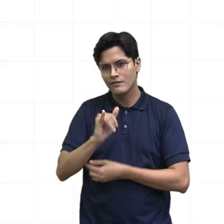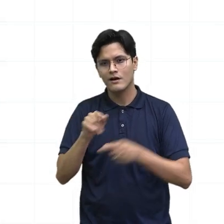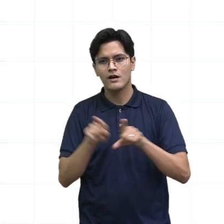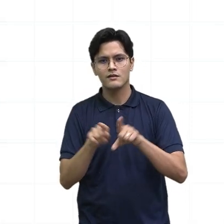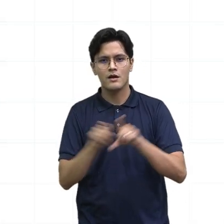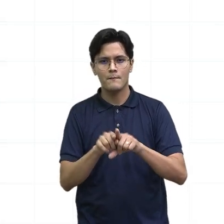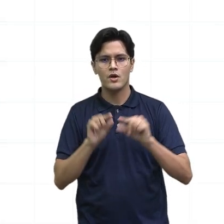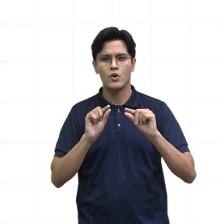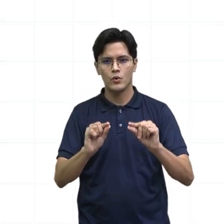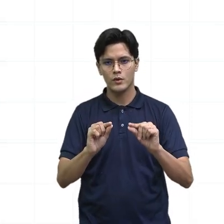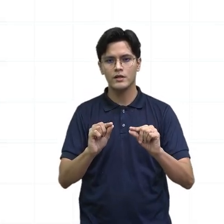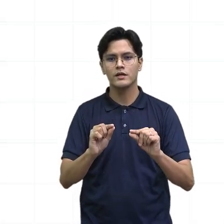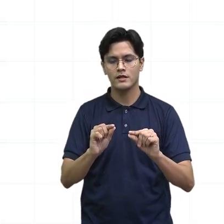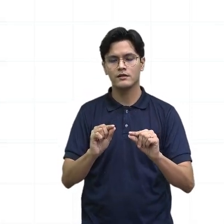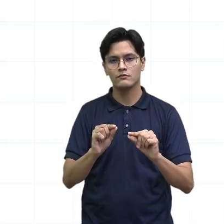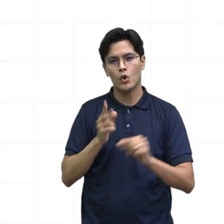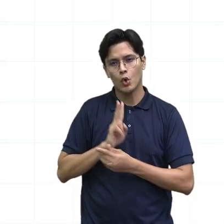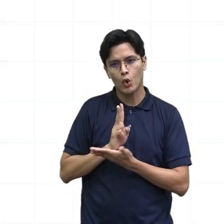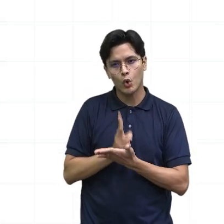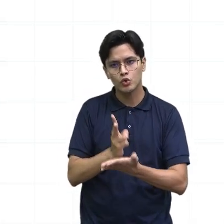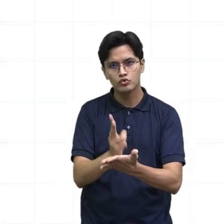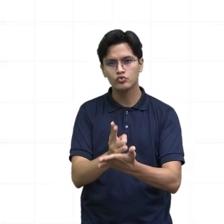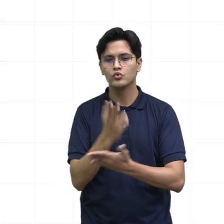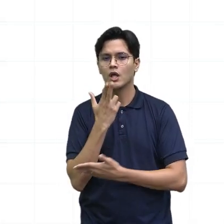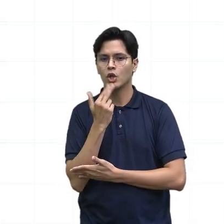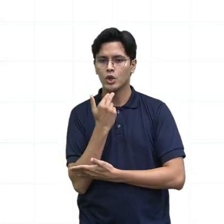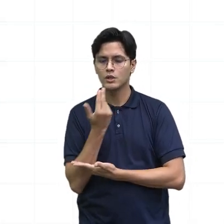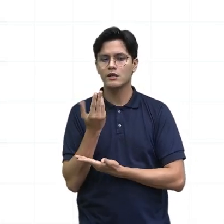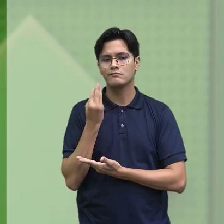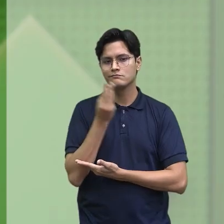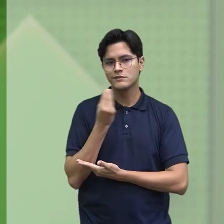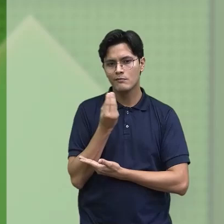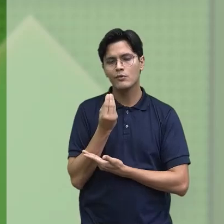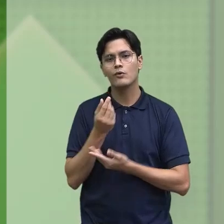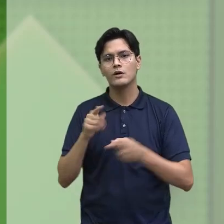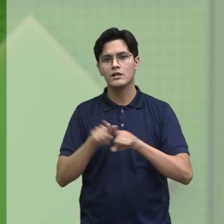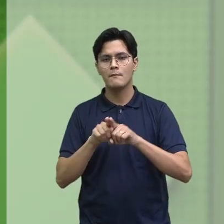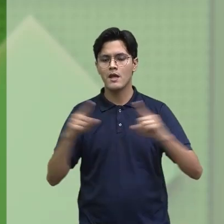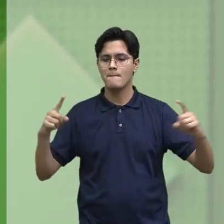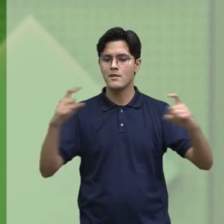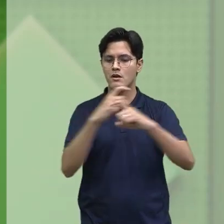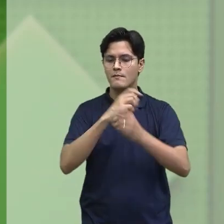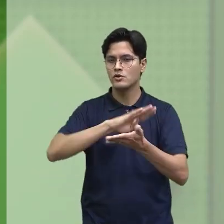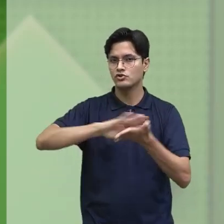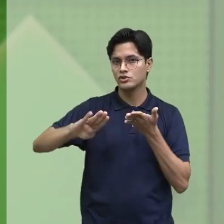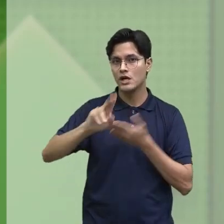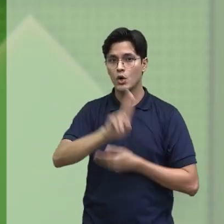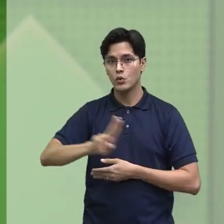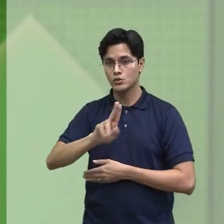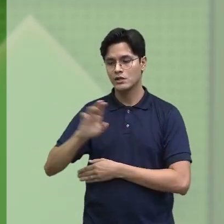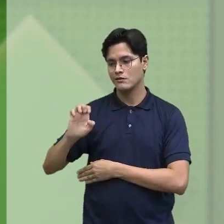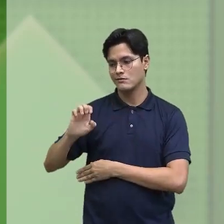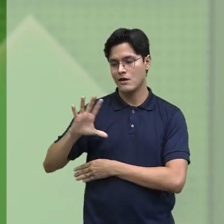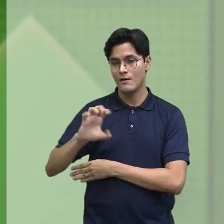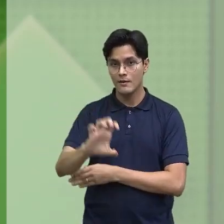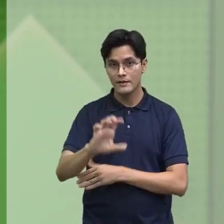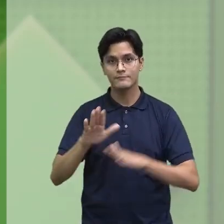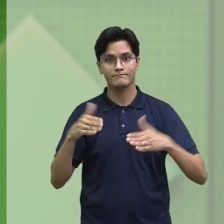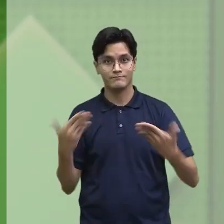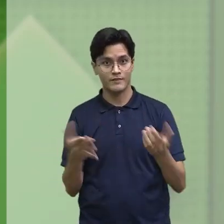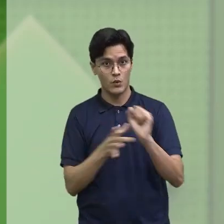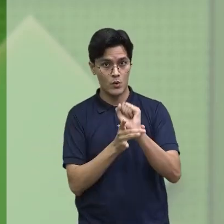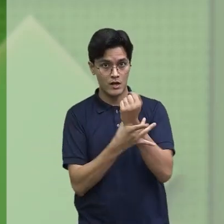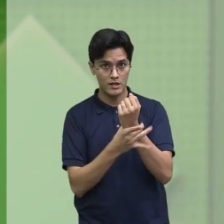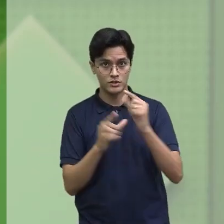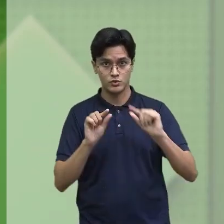esse tratamento aí, ele vai ser, né, uma forma promissora de ter ali uma garantia de que esse alimento, ele pode